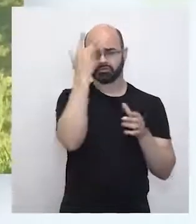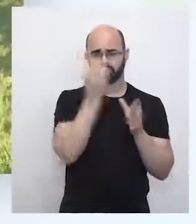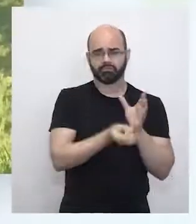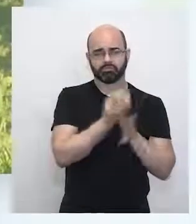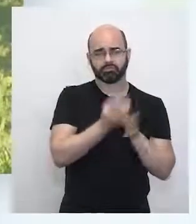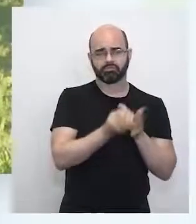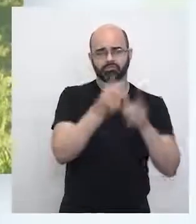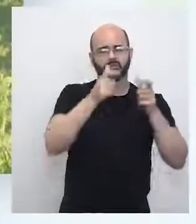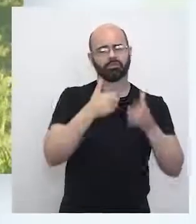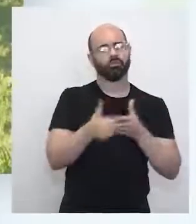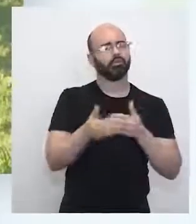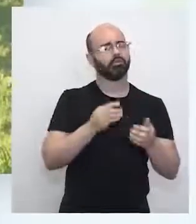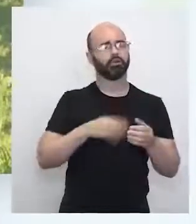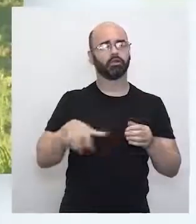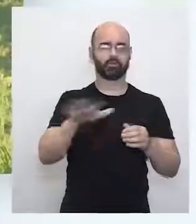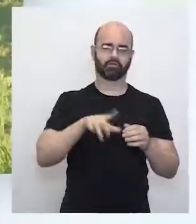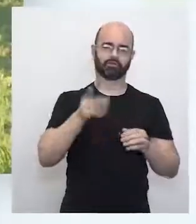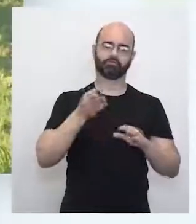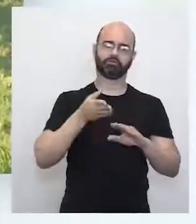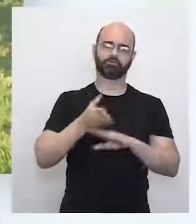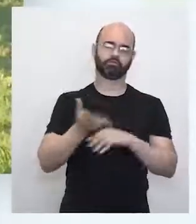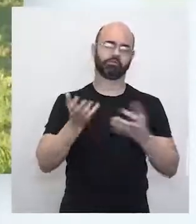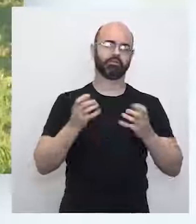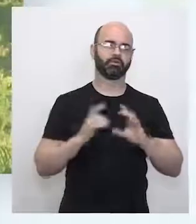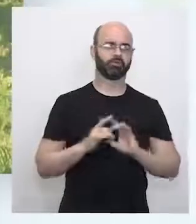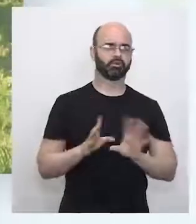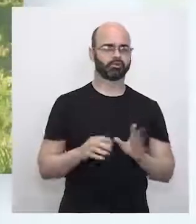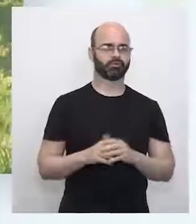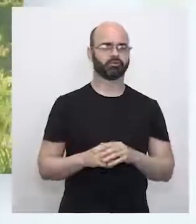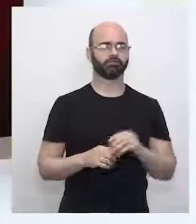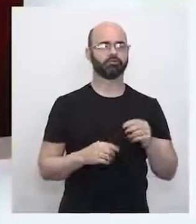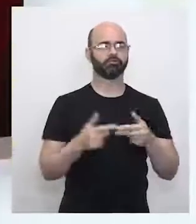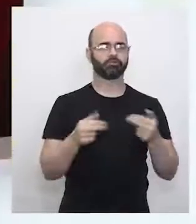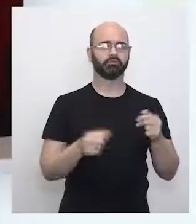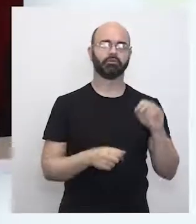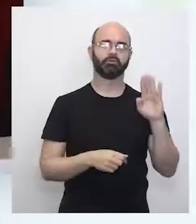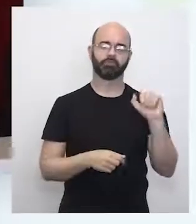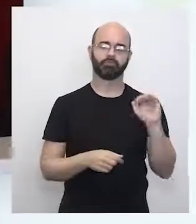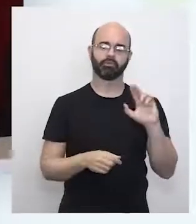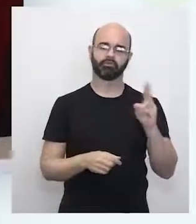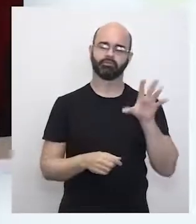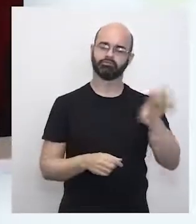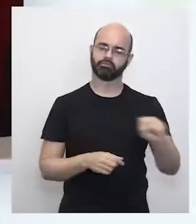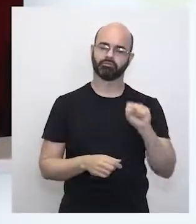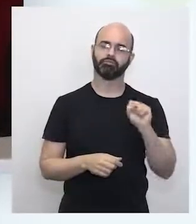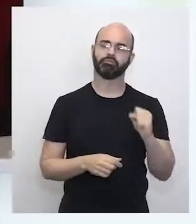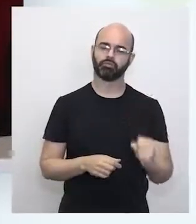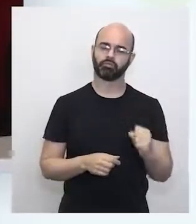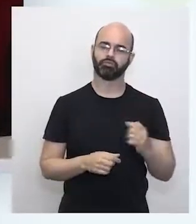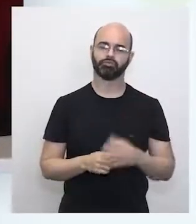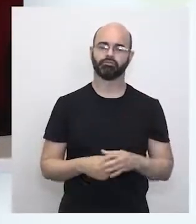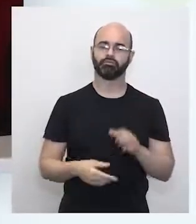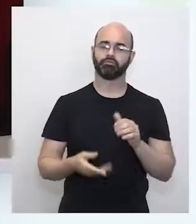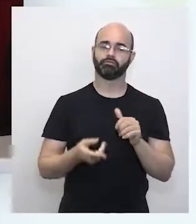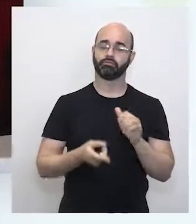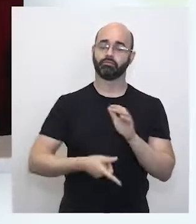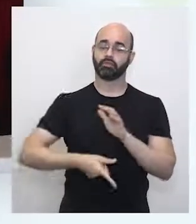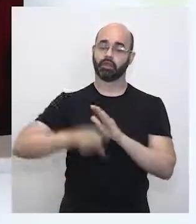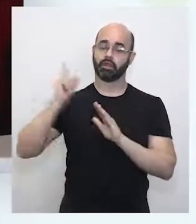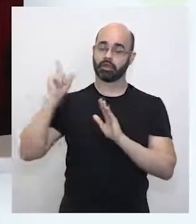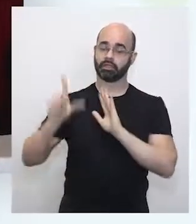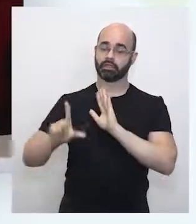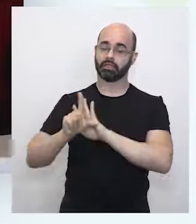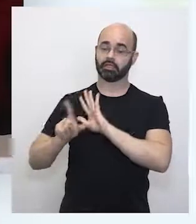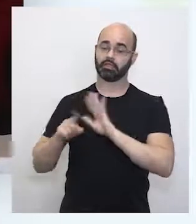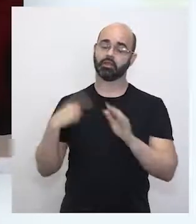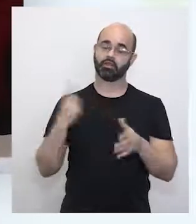entra em qualquer área que você queira entrar e coletar o babaçu. Antes de nós criar a lei, nós fizemos a lei mesmo valer, sem